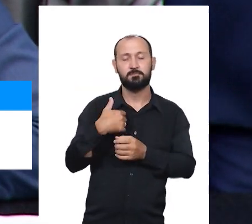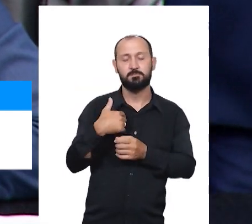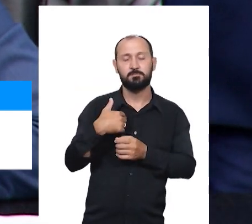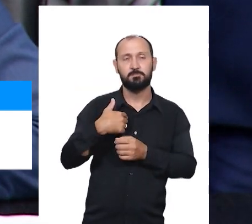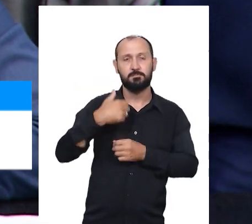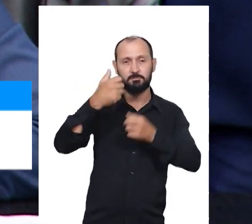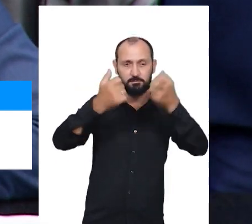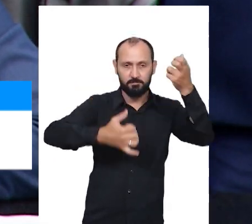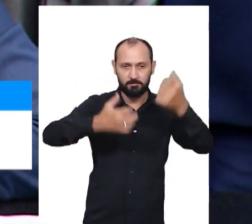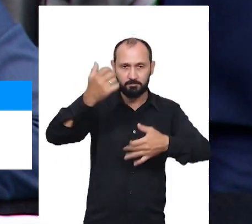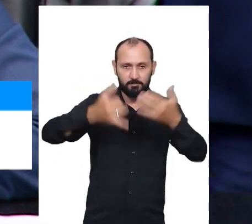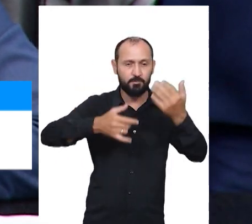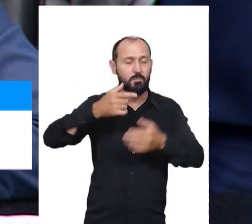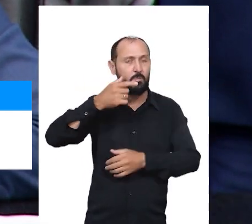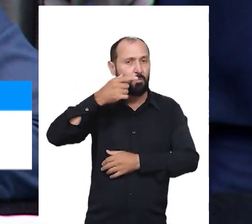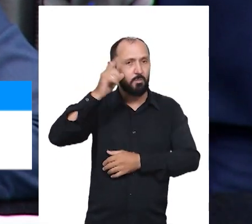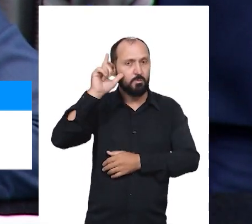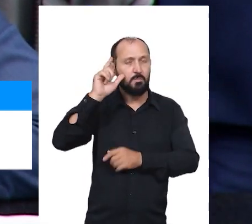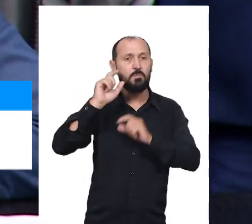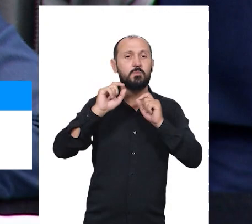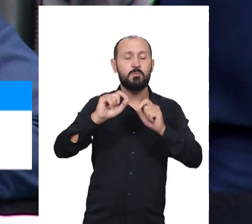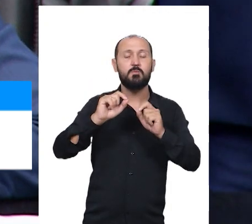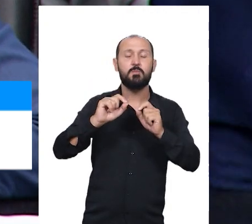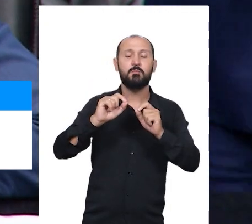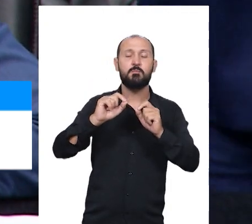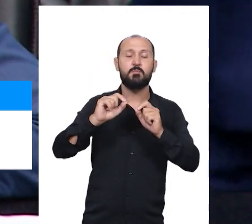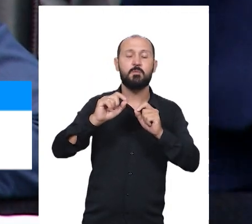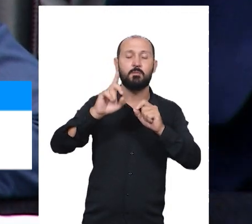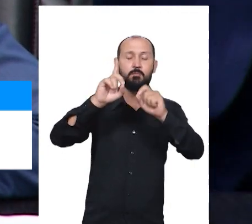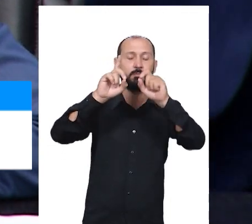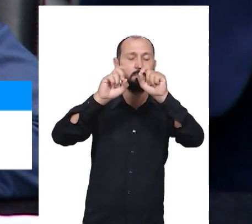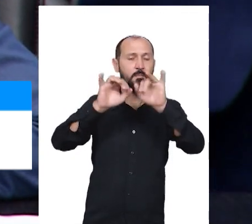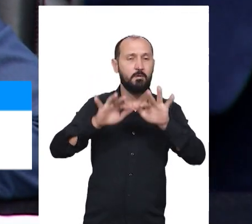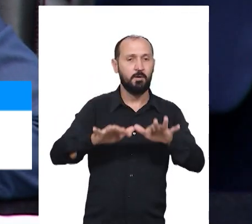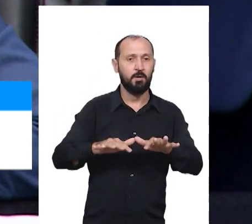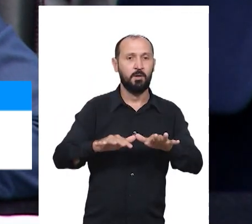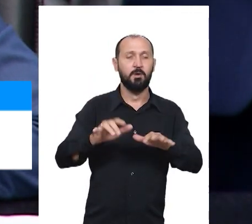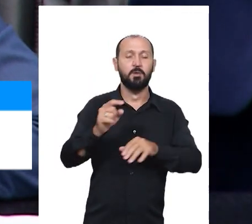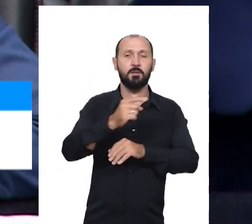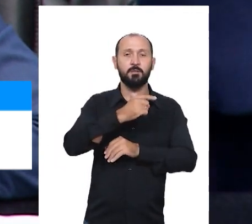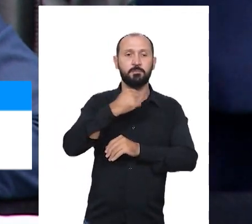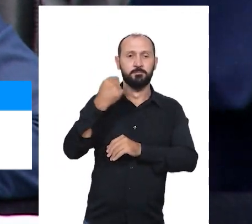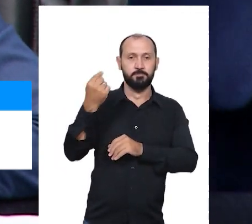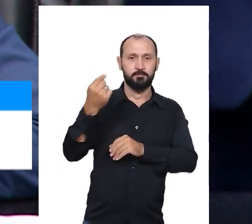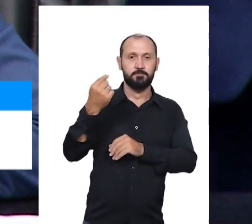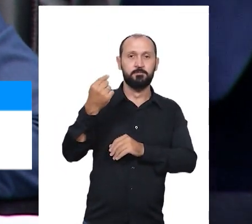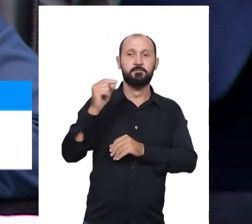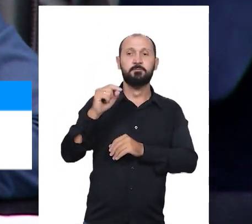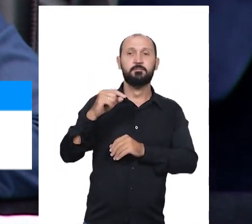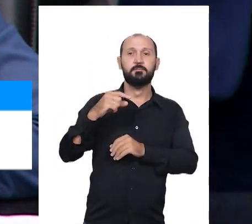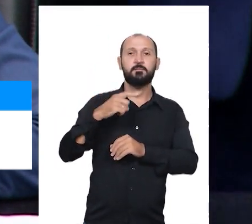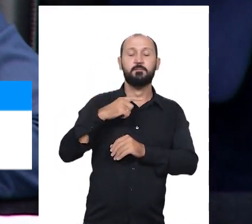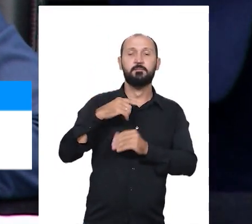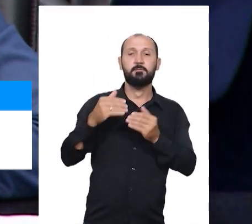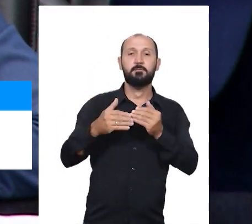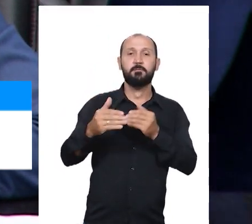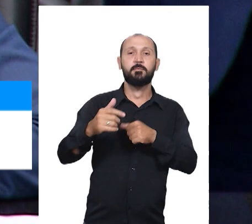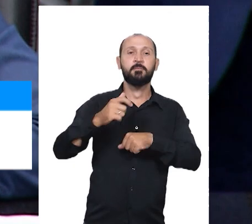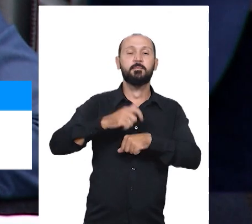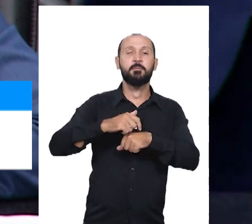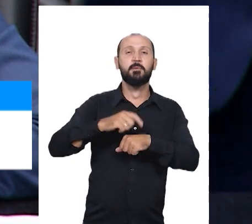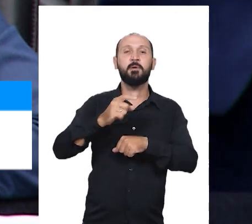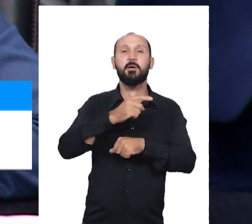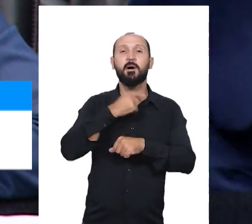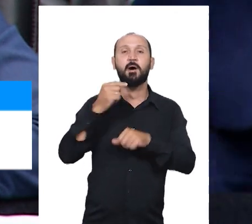Eu cheguei a explicar para algumas pessoas ontem que a declaração do falecimento ou de morte, ela acontece